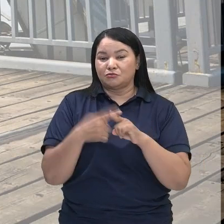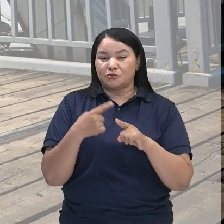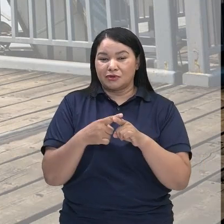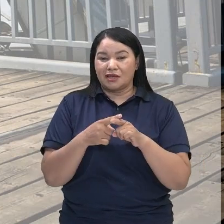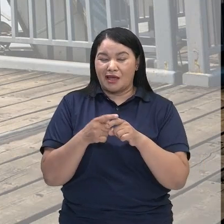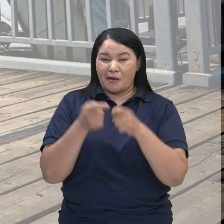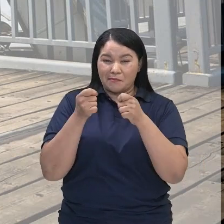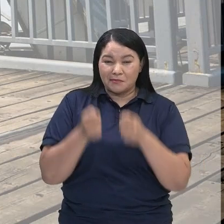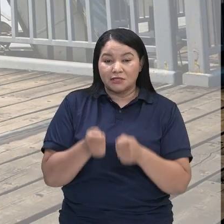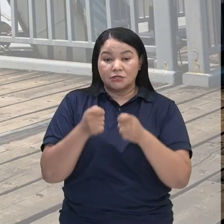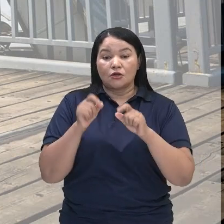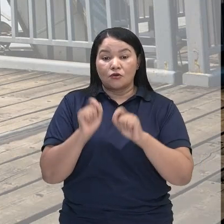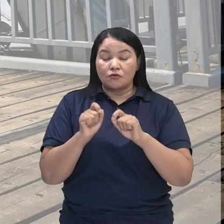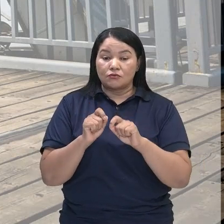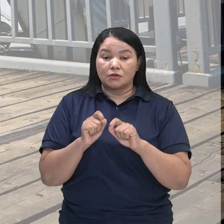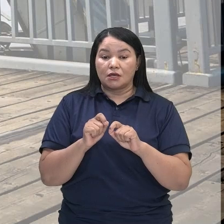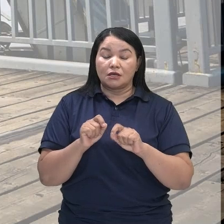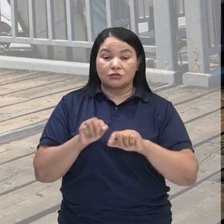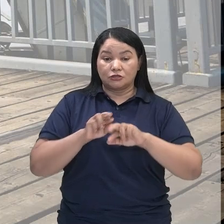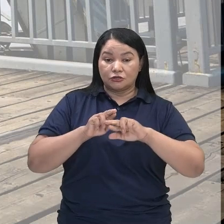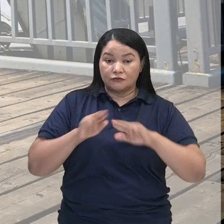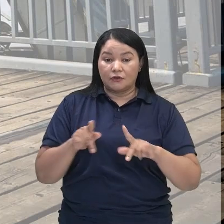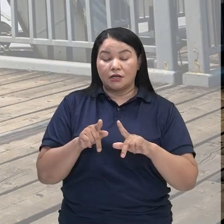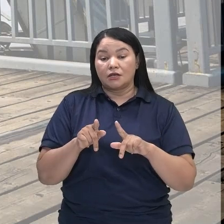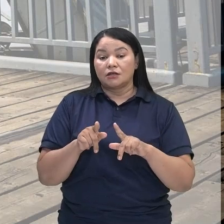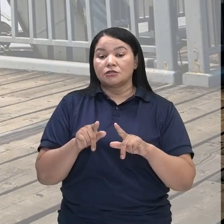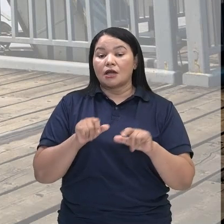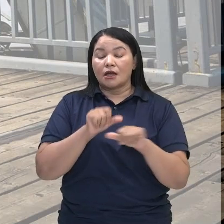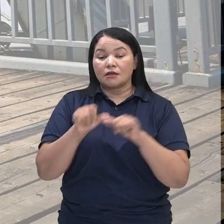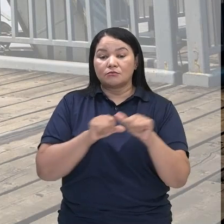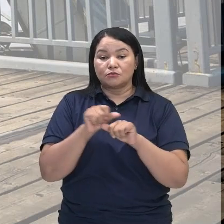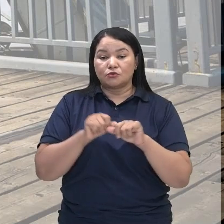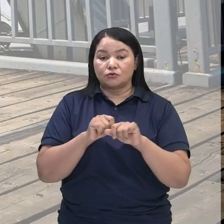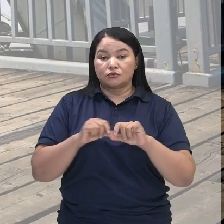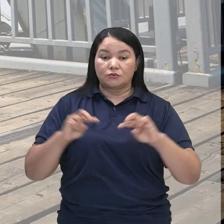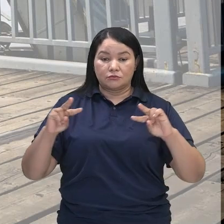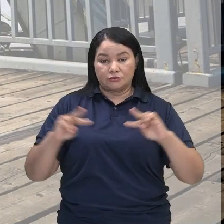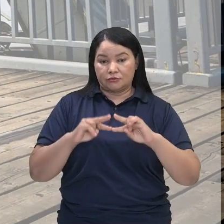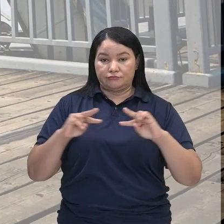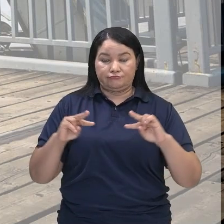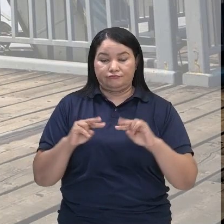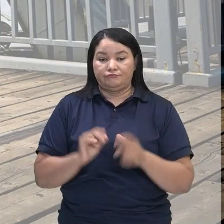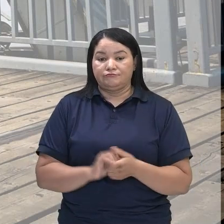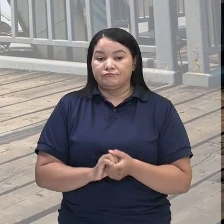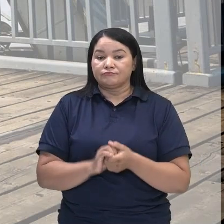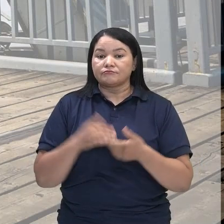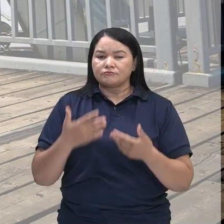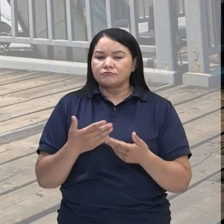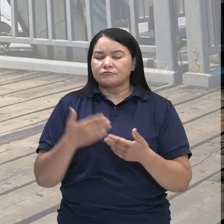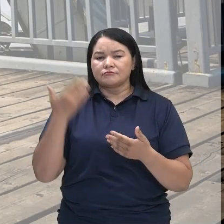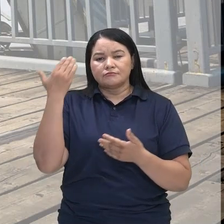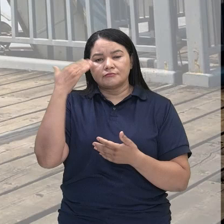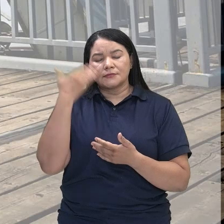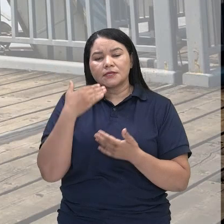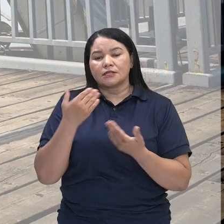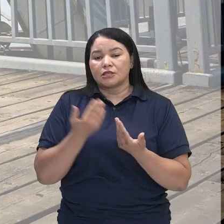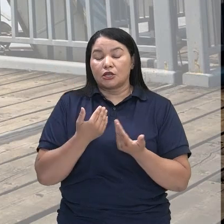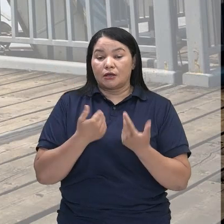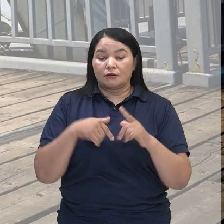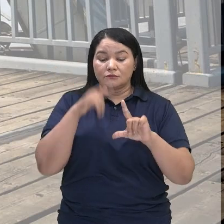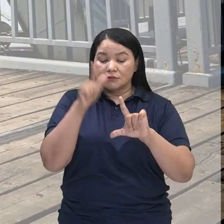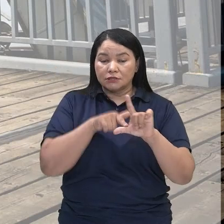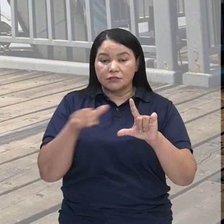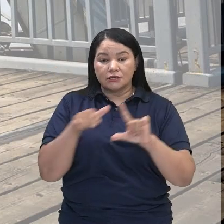pressão, eles sofrem ali uma deformidade e passam a ter a forma de um losango. Mas para entender melhor aí triângulos,